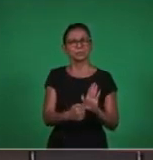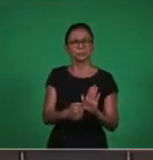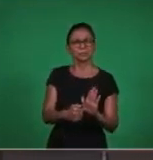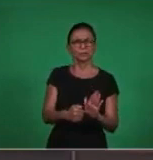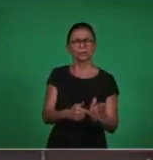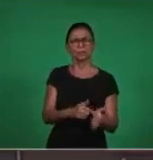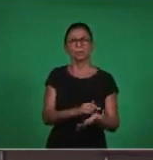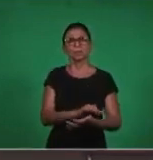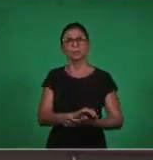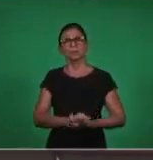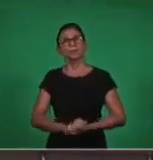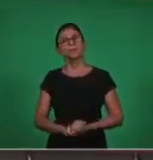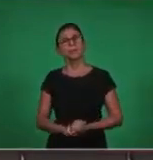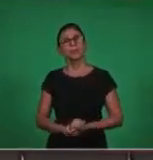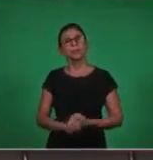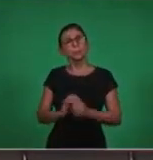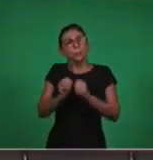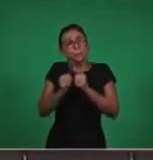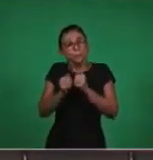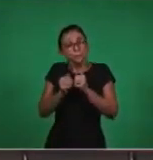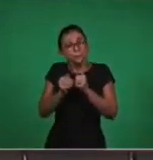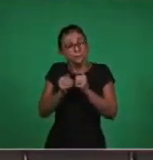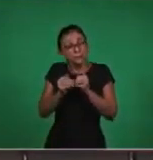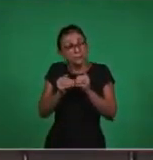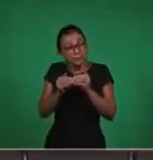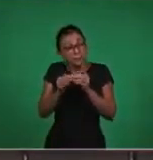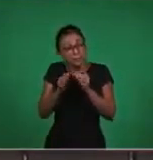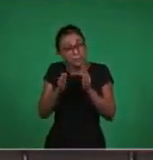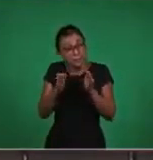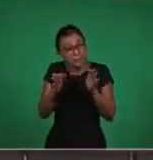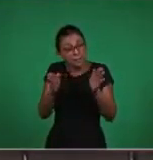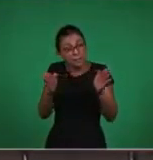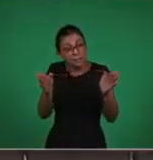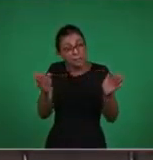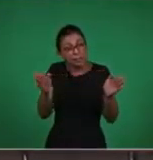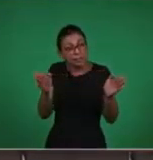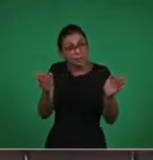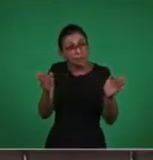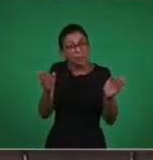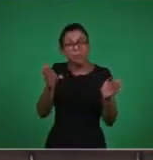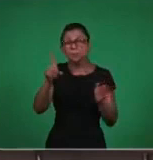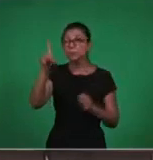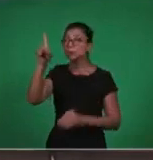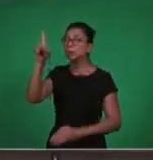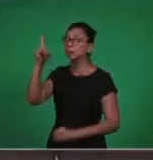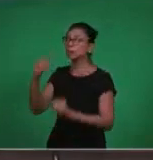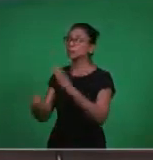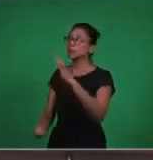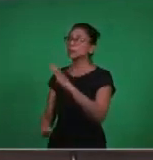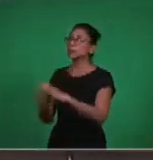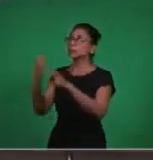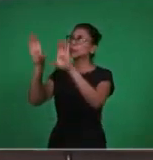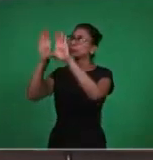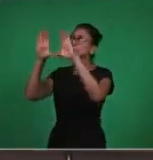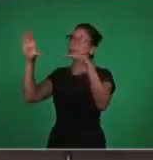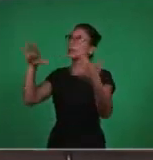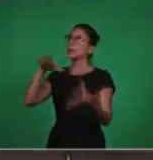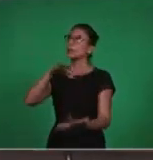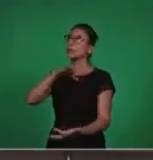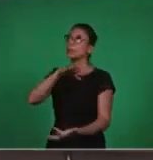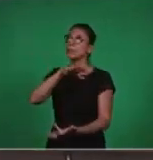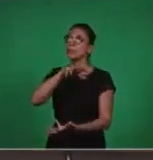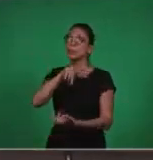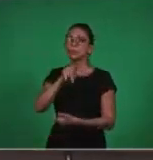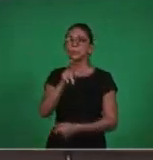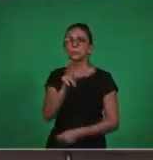no princípio criou Deus os céus e a terra. A palavra princípio ali,